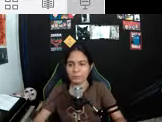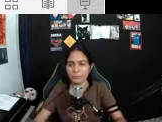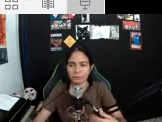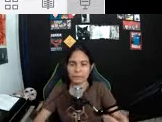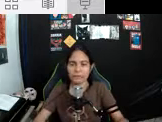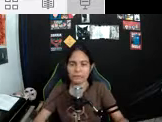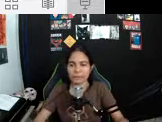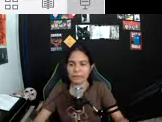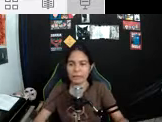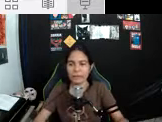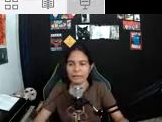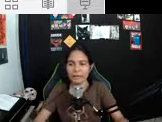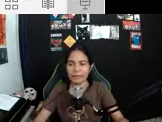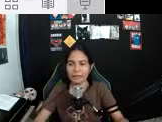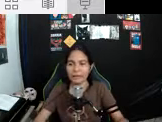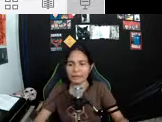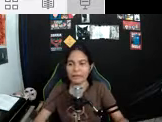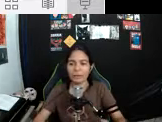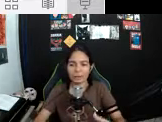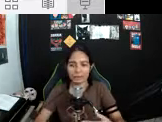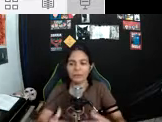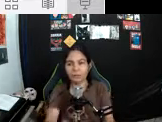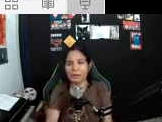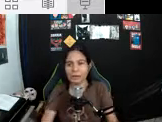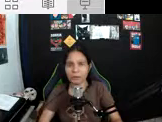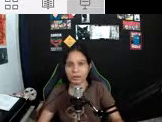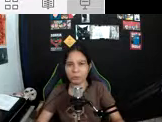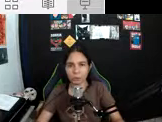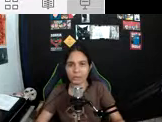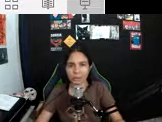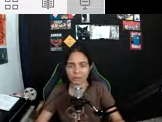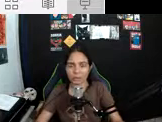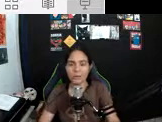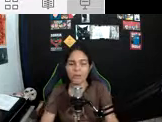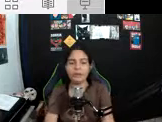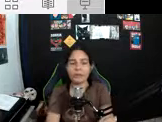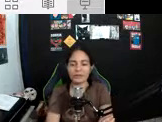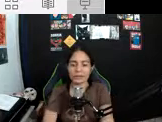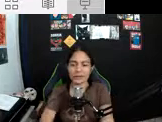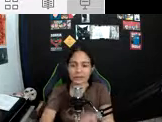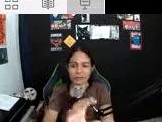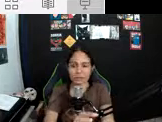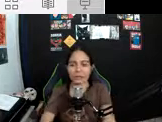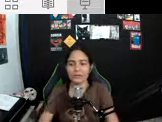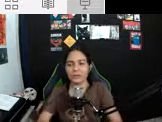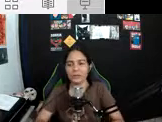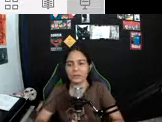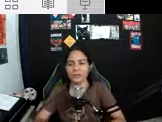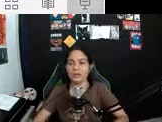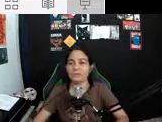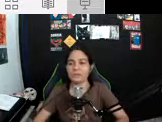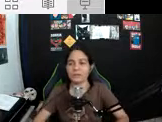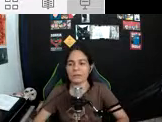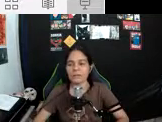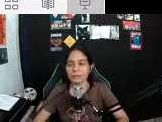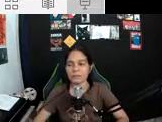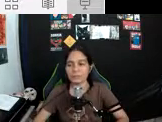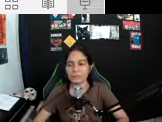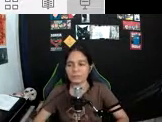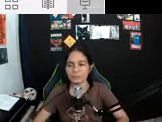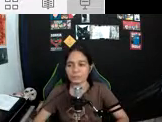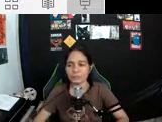né, você vai poder estar trabalhando para aquele aborto legal. Neste caso do artigo 28, a gente